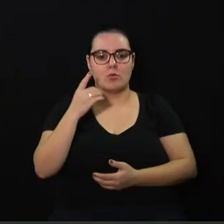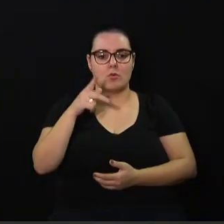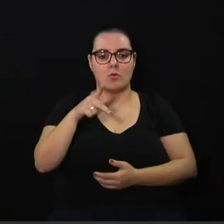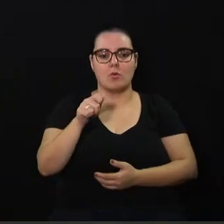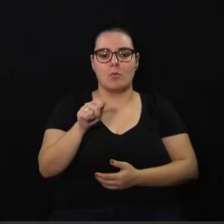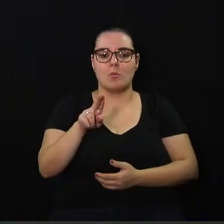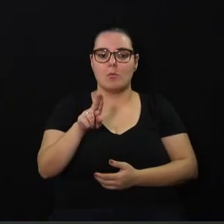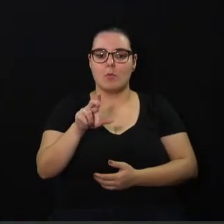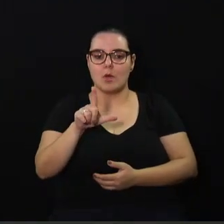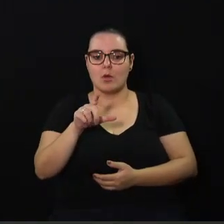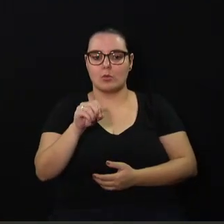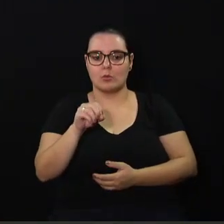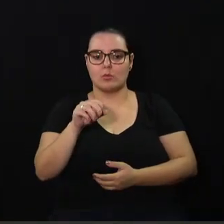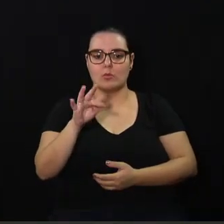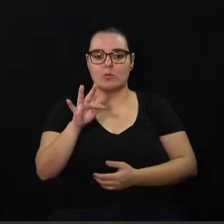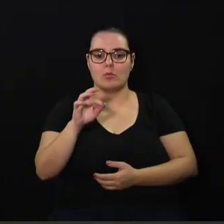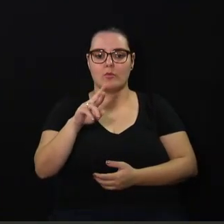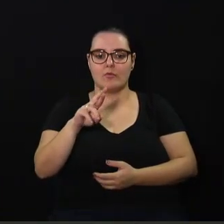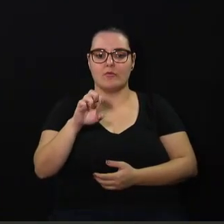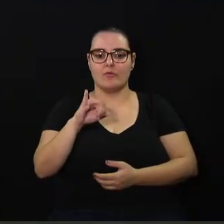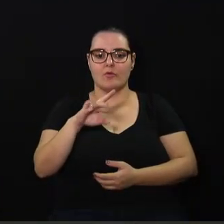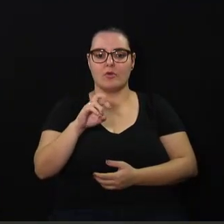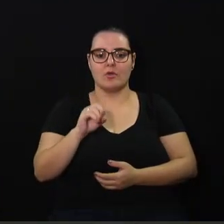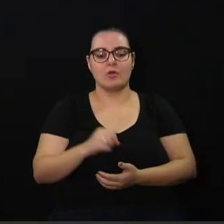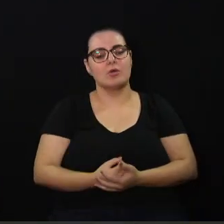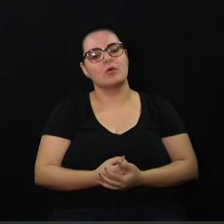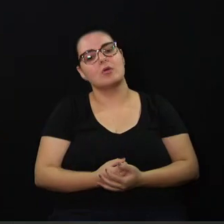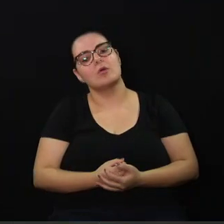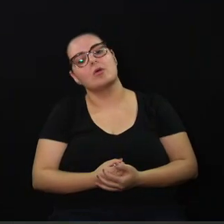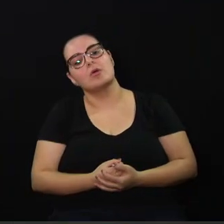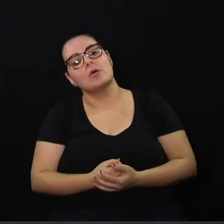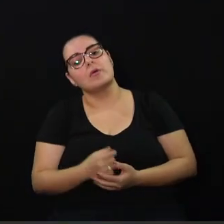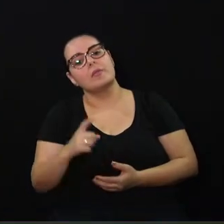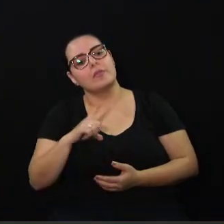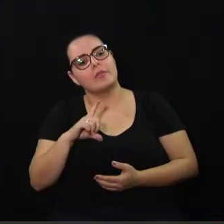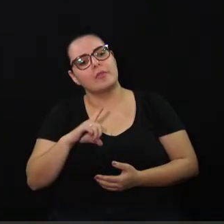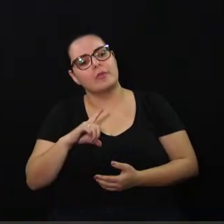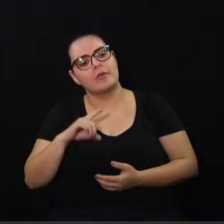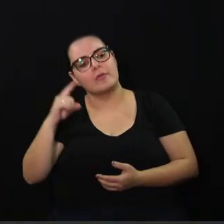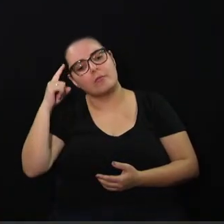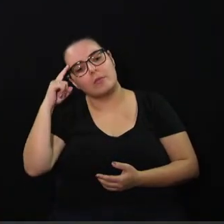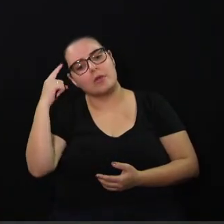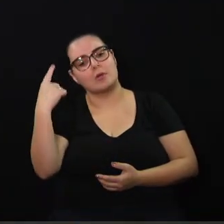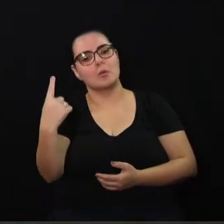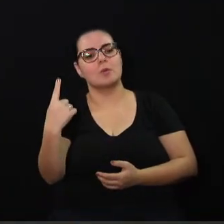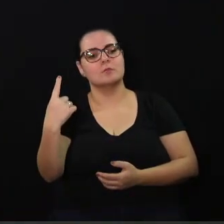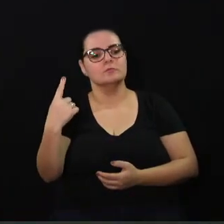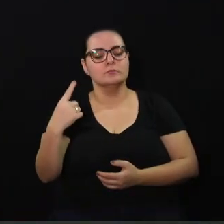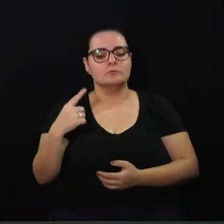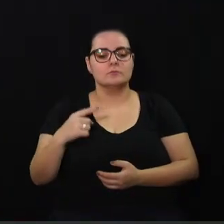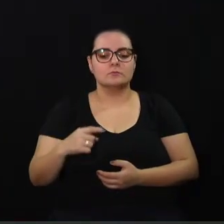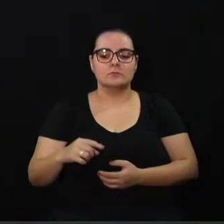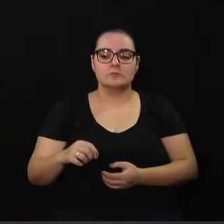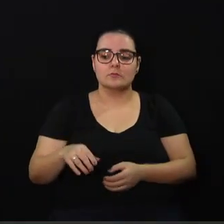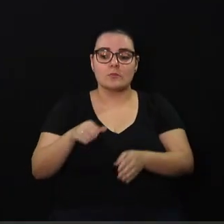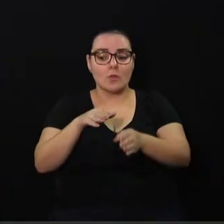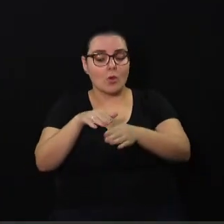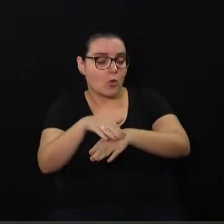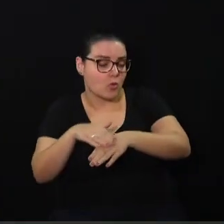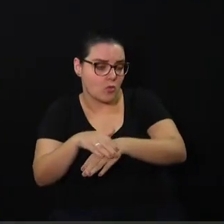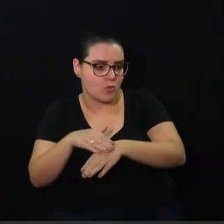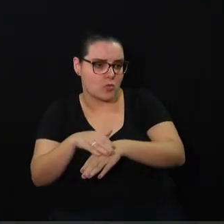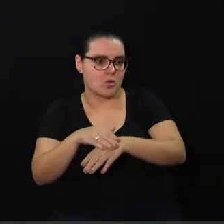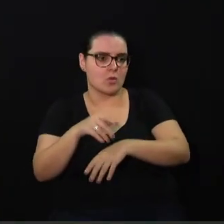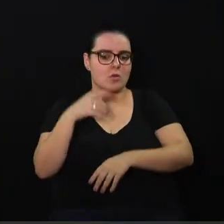campinas essa idéia o teve por objecto convencer e conversar com os deputados sobre a